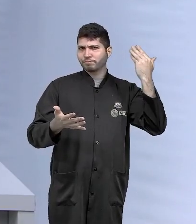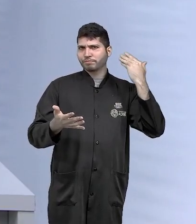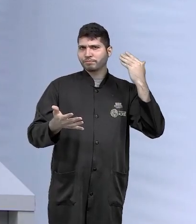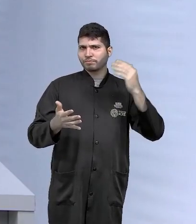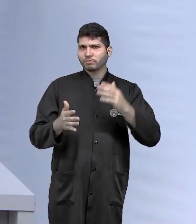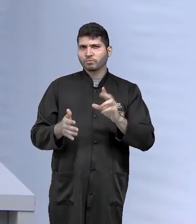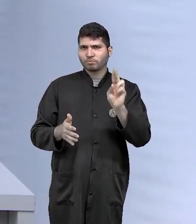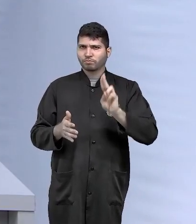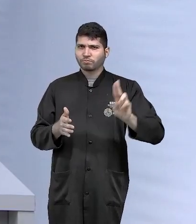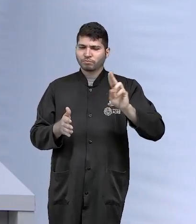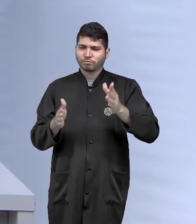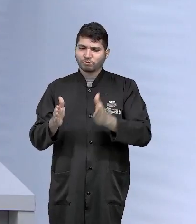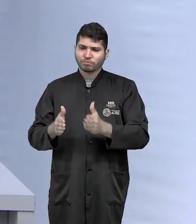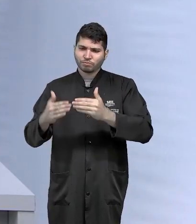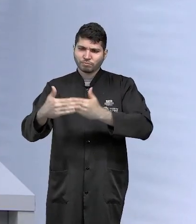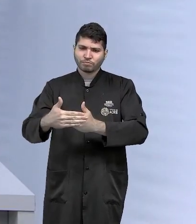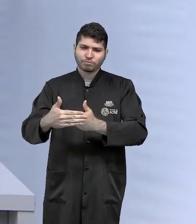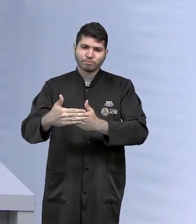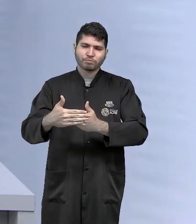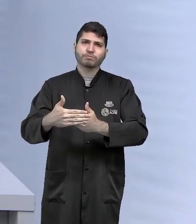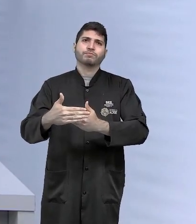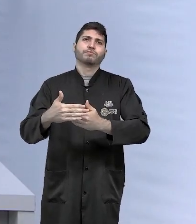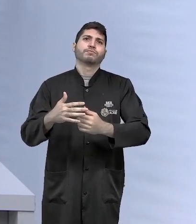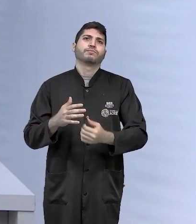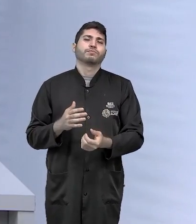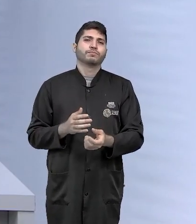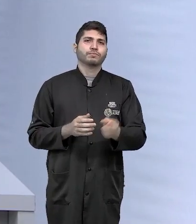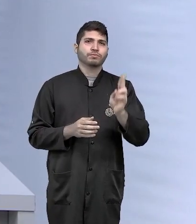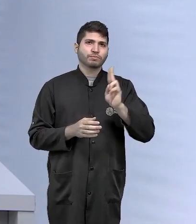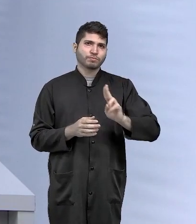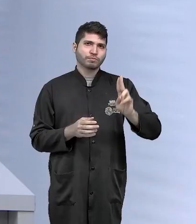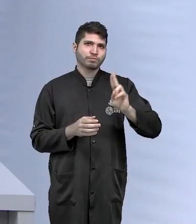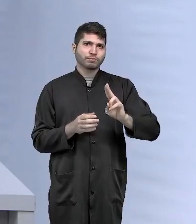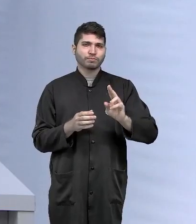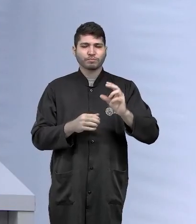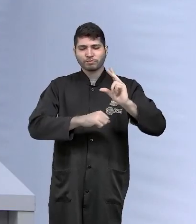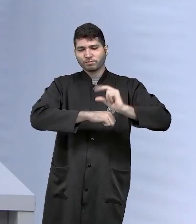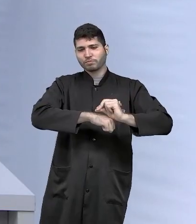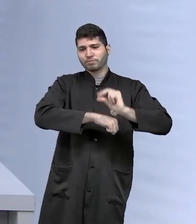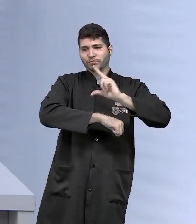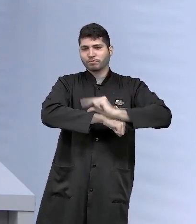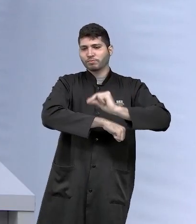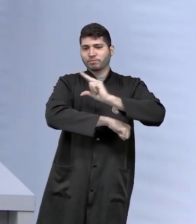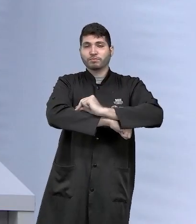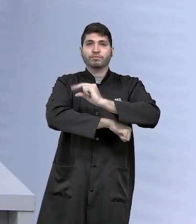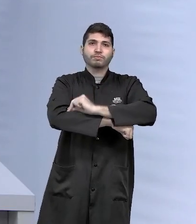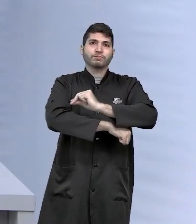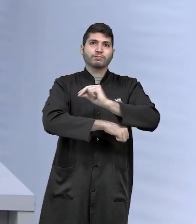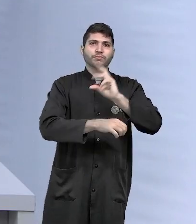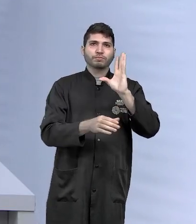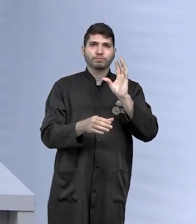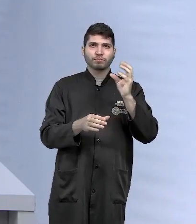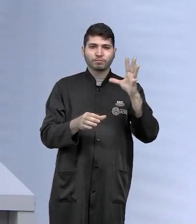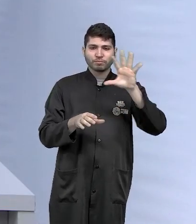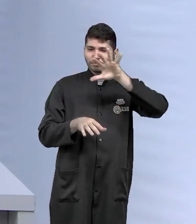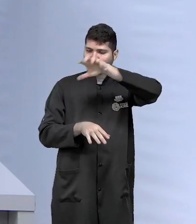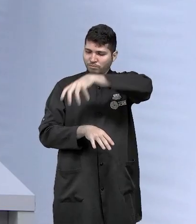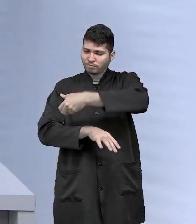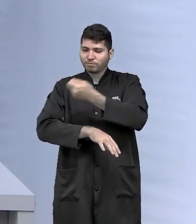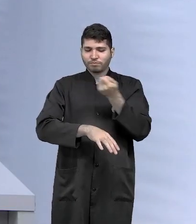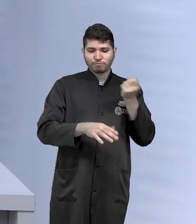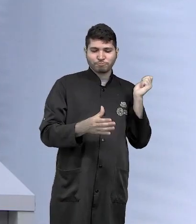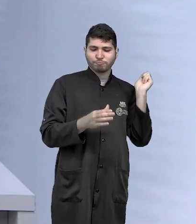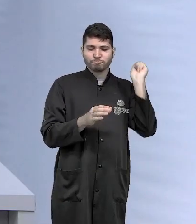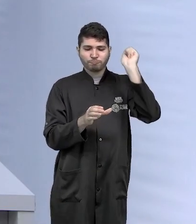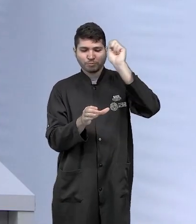né? Hoje em dia é mais difícil isso acontecer, porque tem os cartórios, você pode registrar, pode autenticar, tem testemunhas, então tem várias